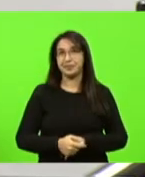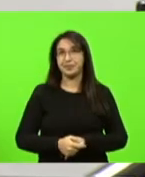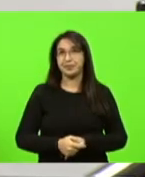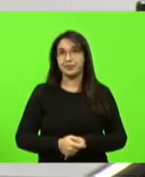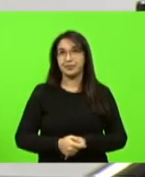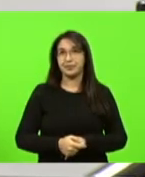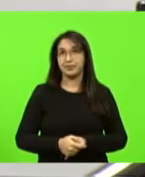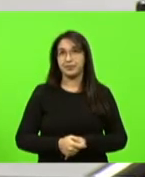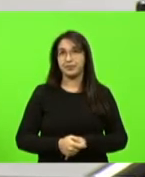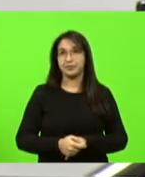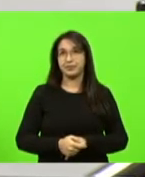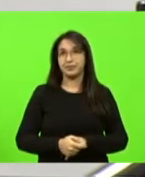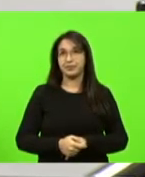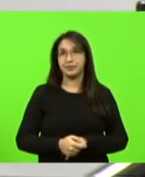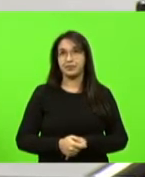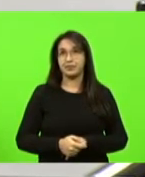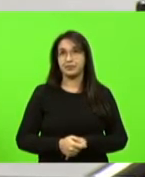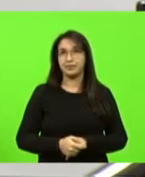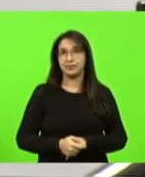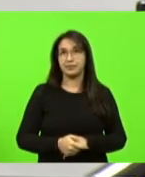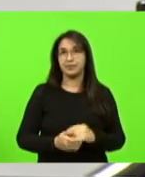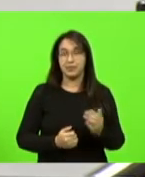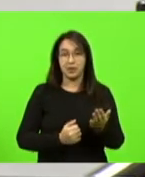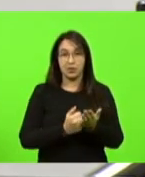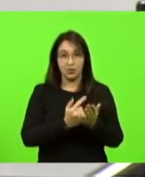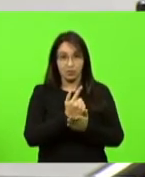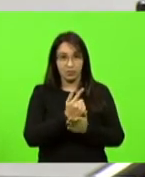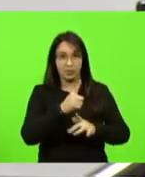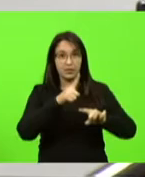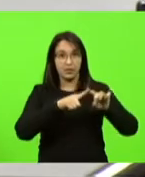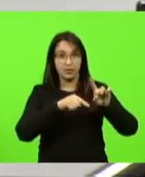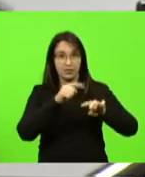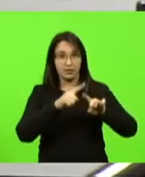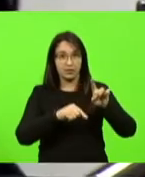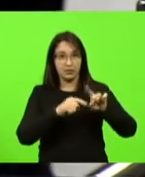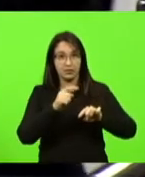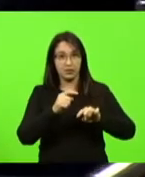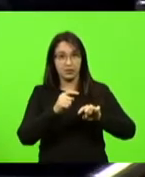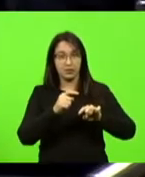para a compra do objeto custava X.